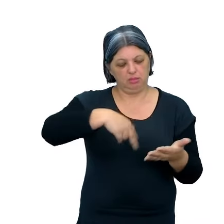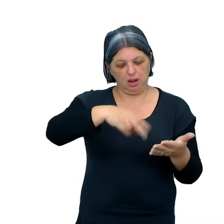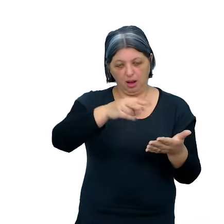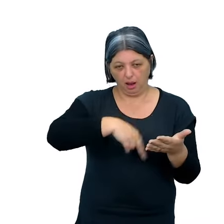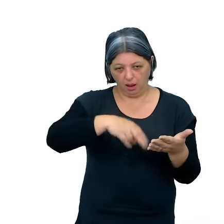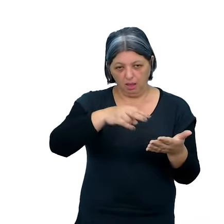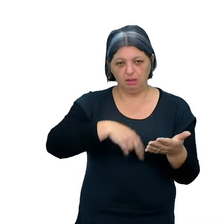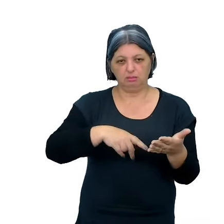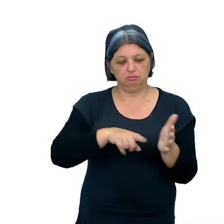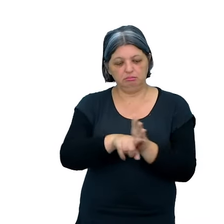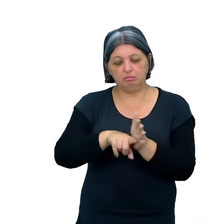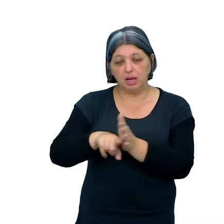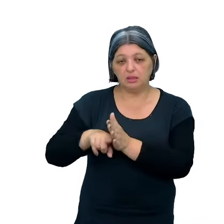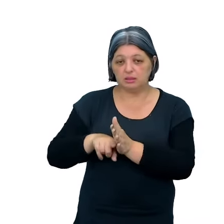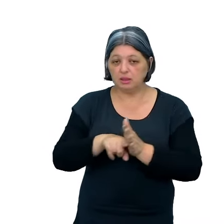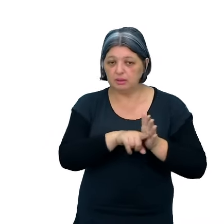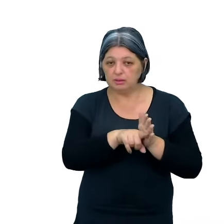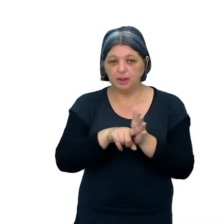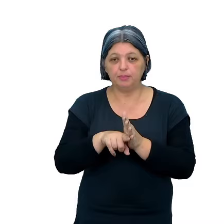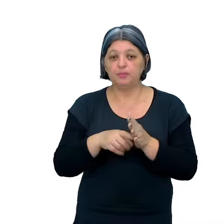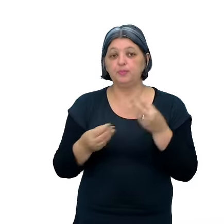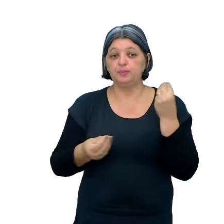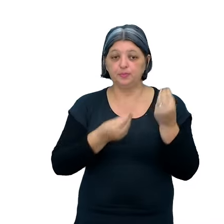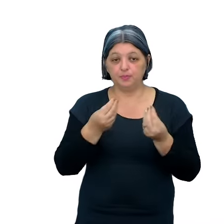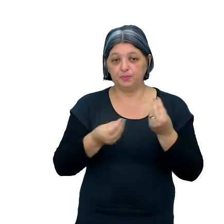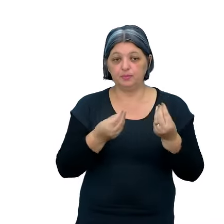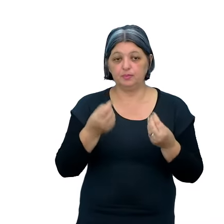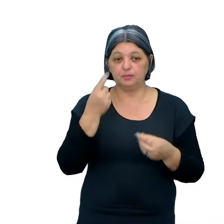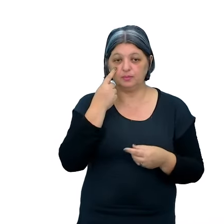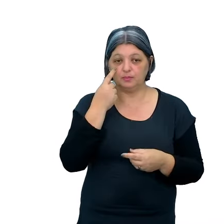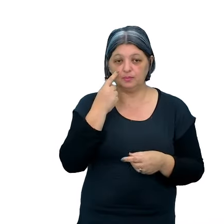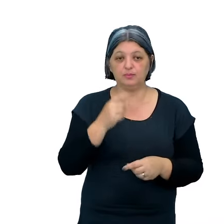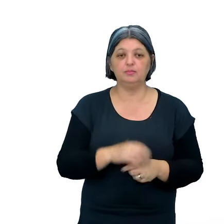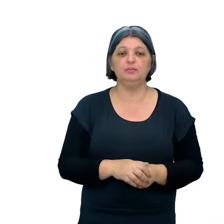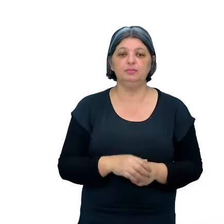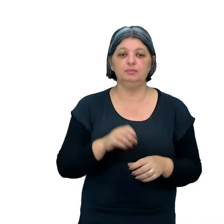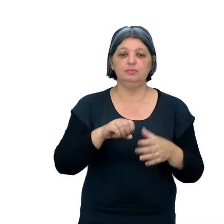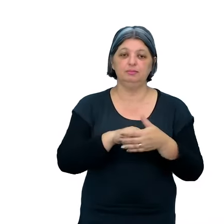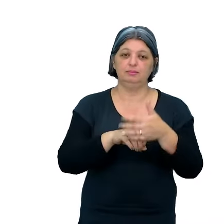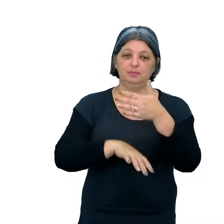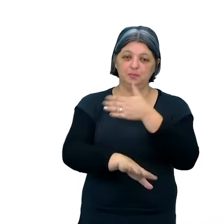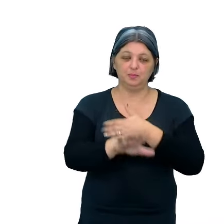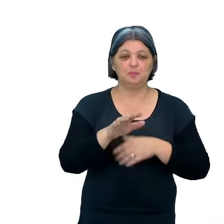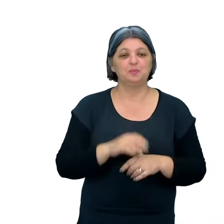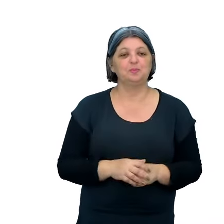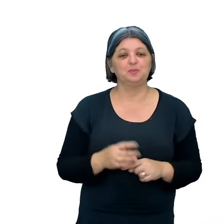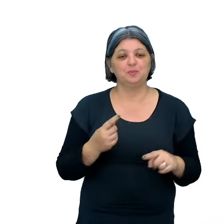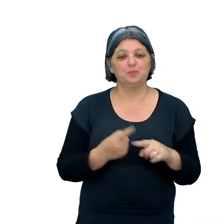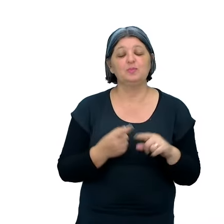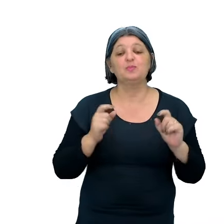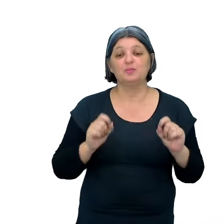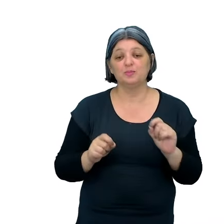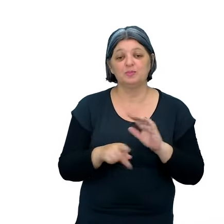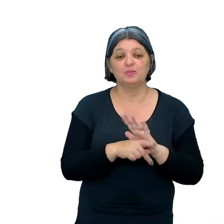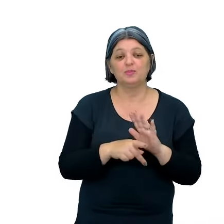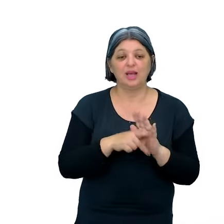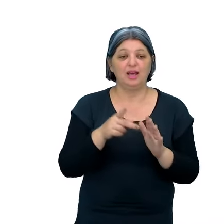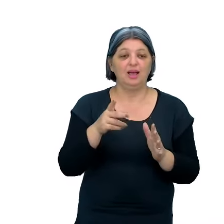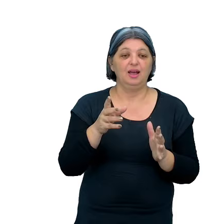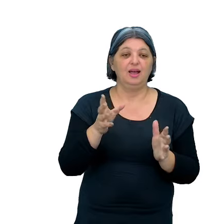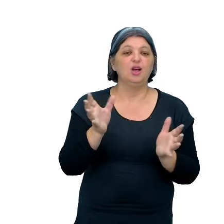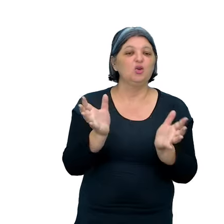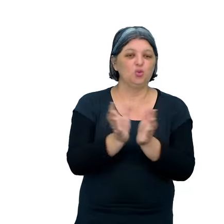fazem buscas para ver qual é o olhar do nosso currículo, né? Aqui nós tiramos do currículo do ensino médio, mas